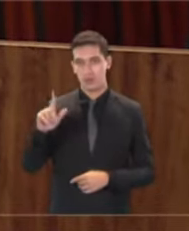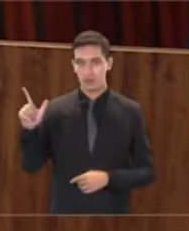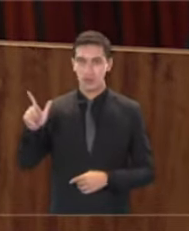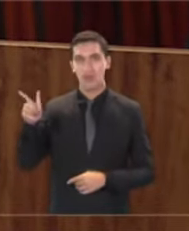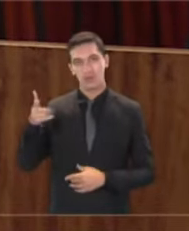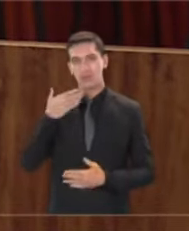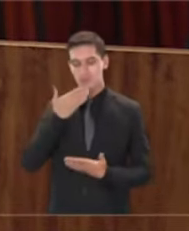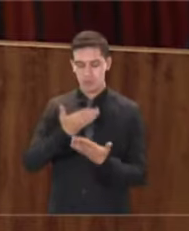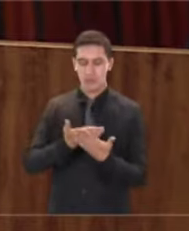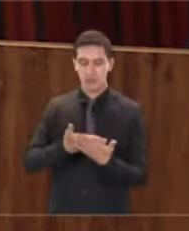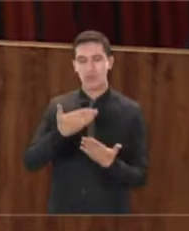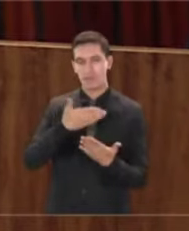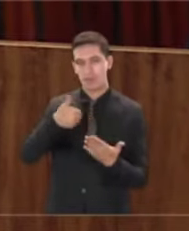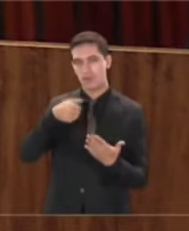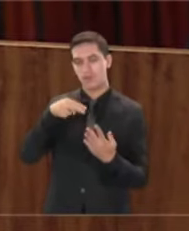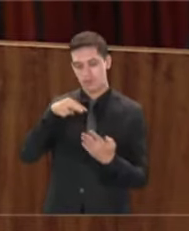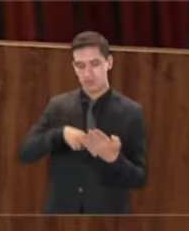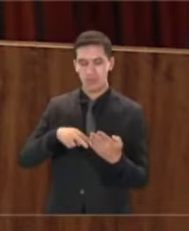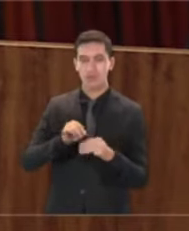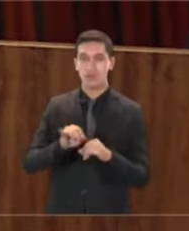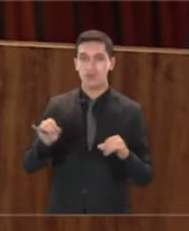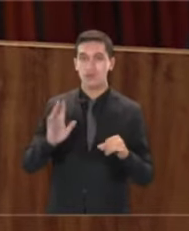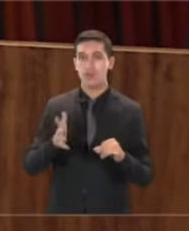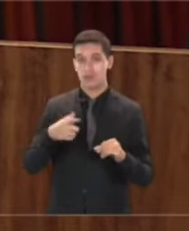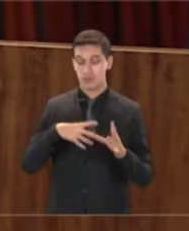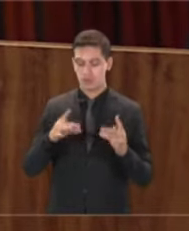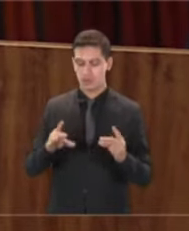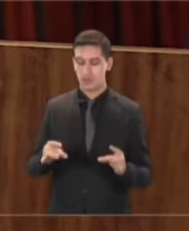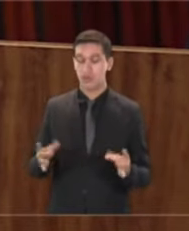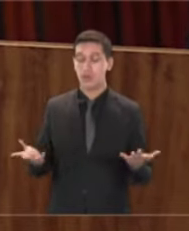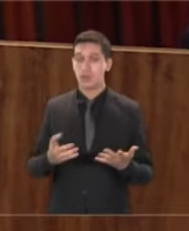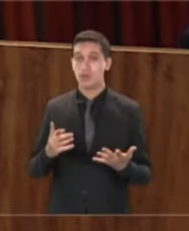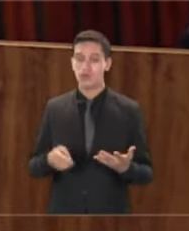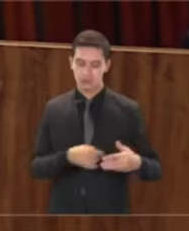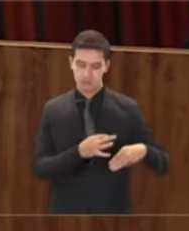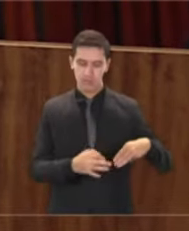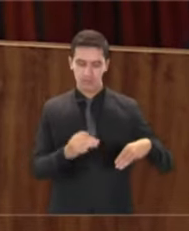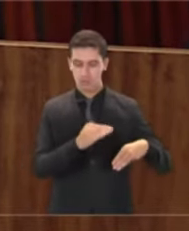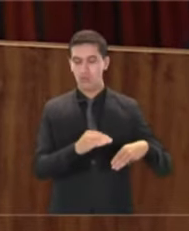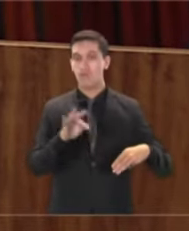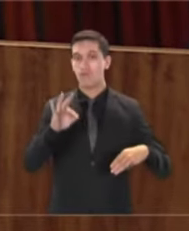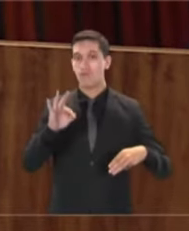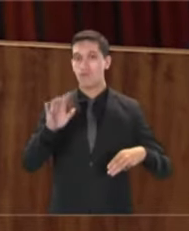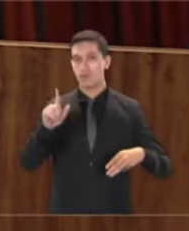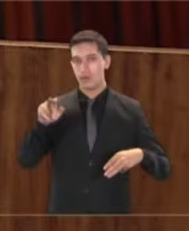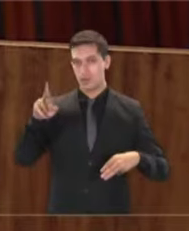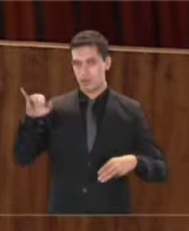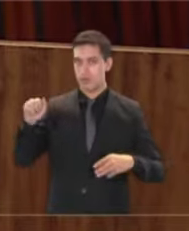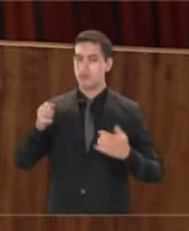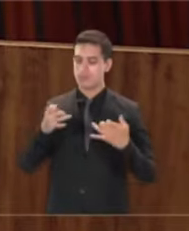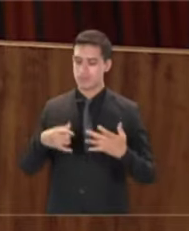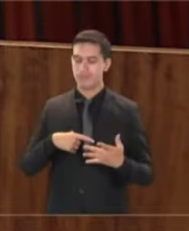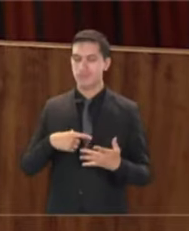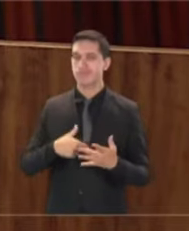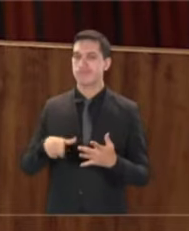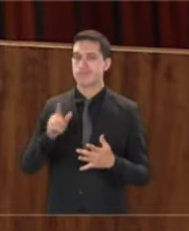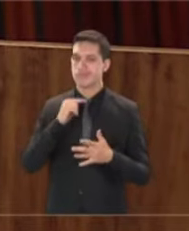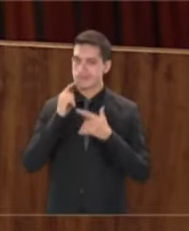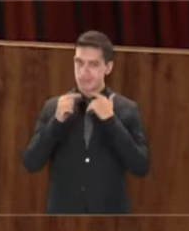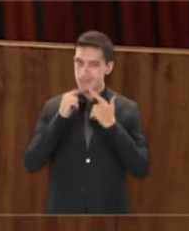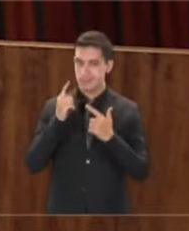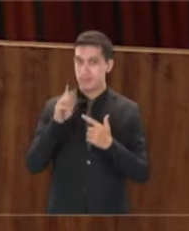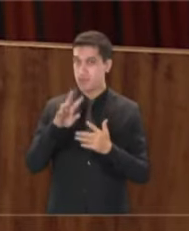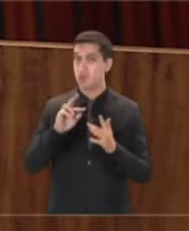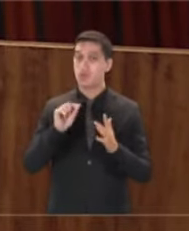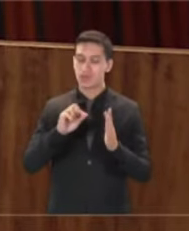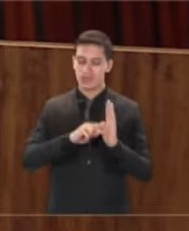Vistor já enfatizou que nós cuidamos deste assunto e agora o ministro Floriano esclarece que havia dúvida. O